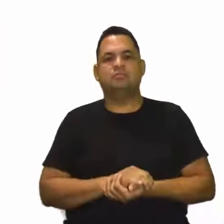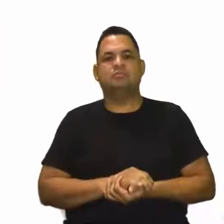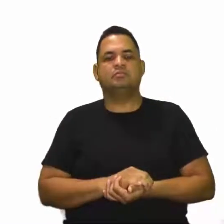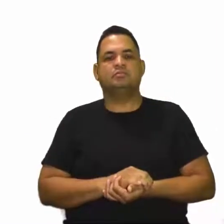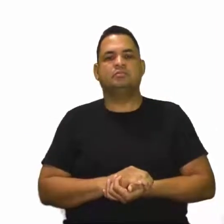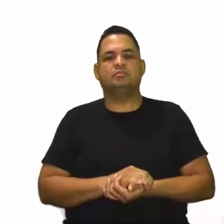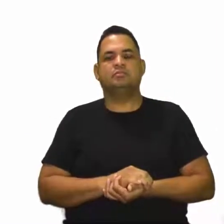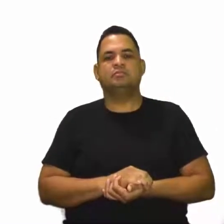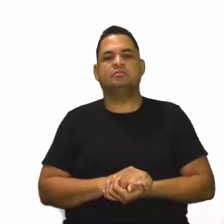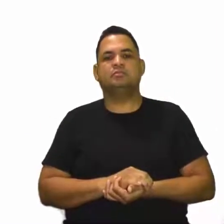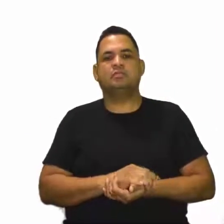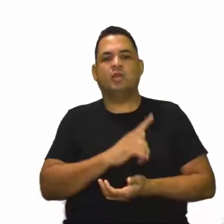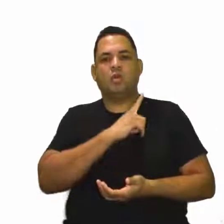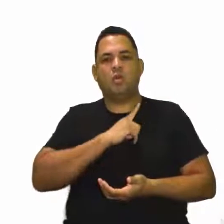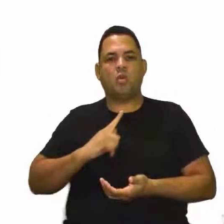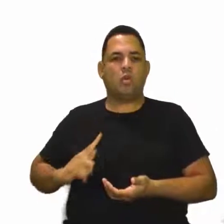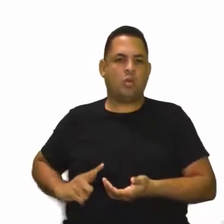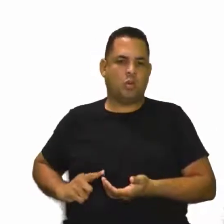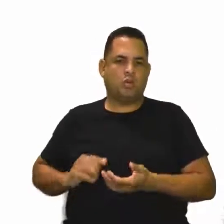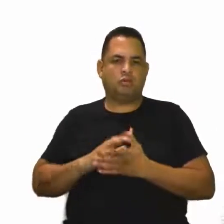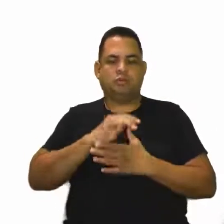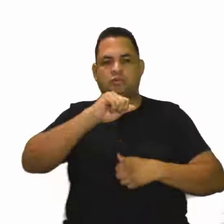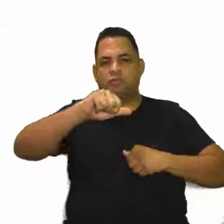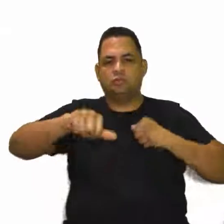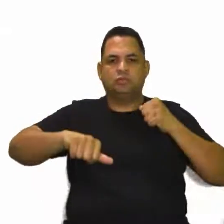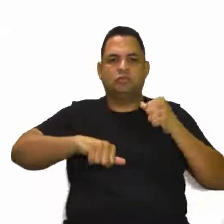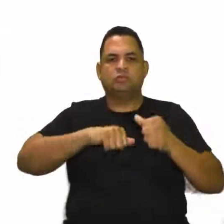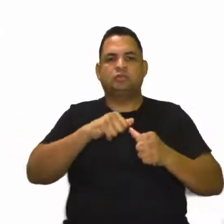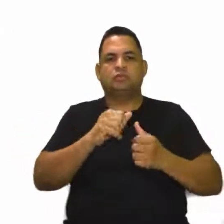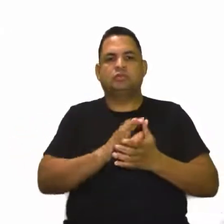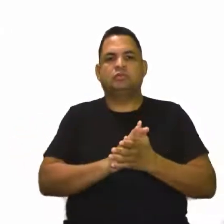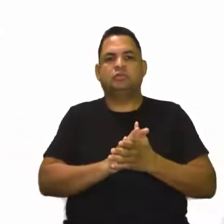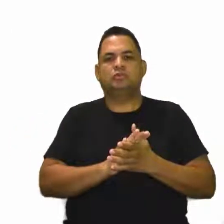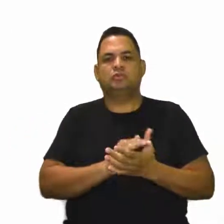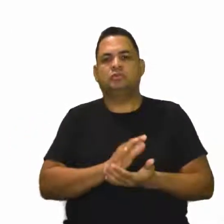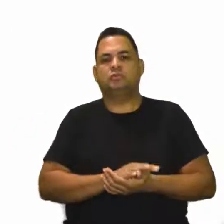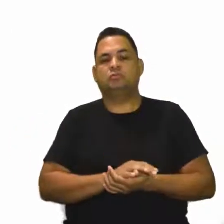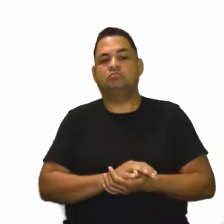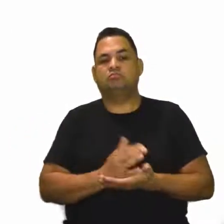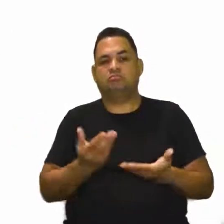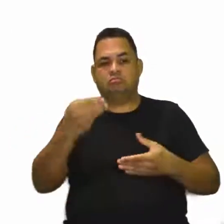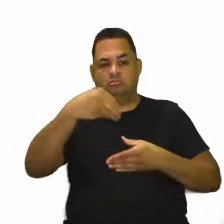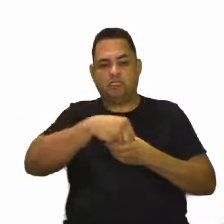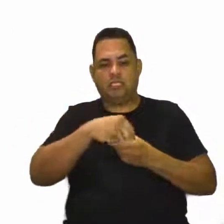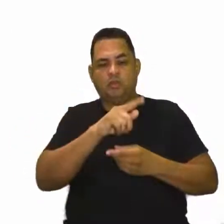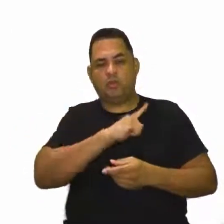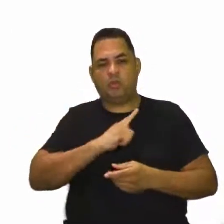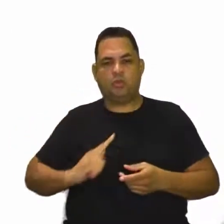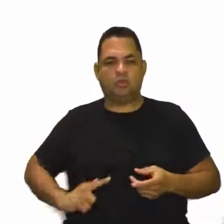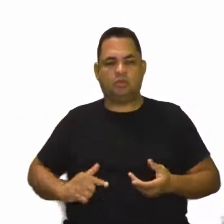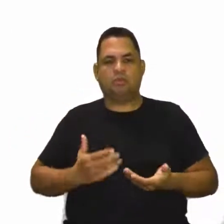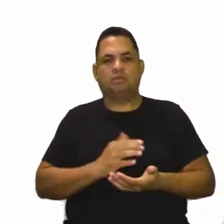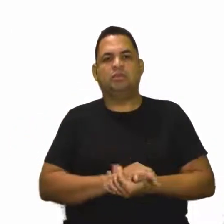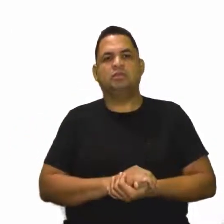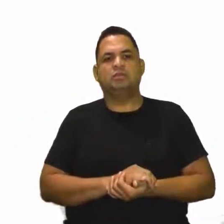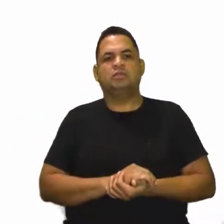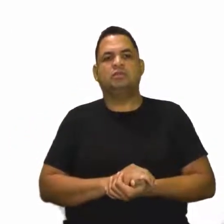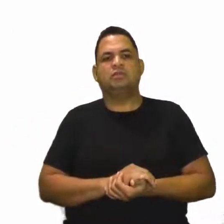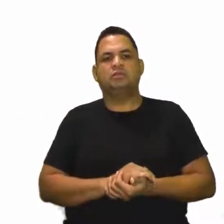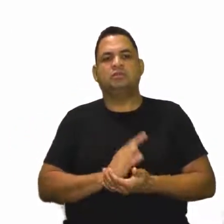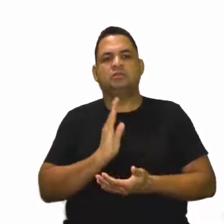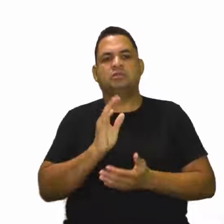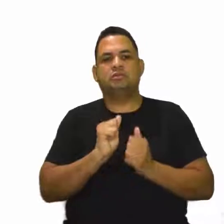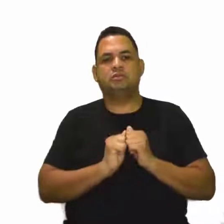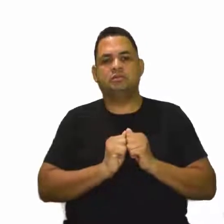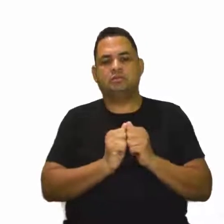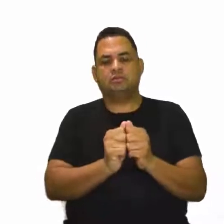lá. Governo provisório e as mudanças institucionais. O que nós temos por aqui? Já acompanhamos